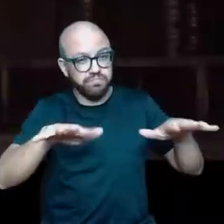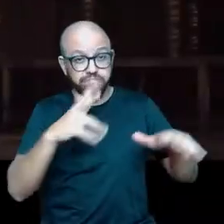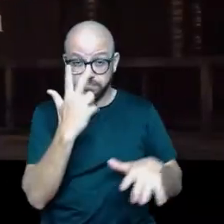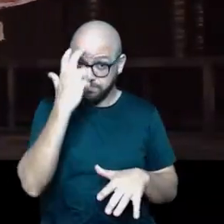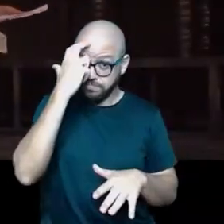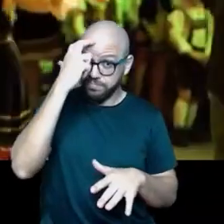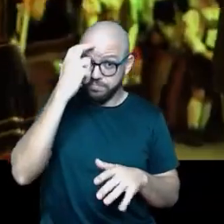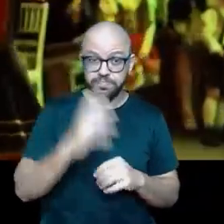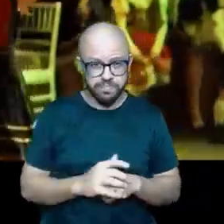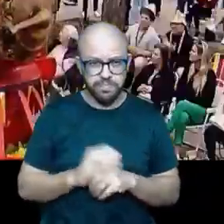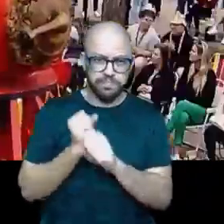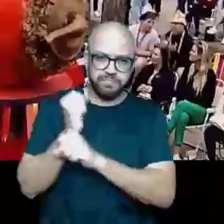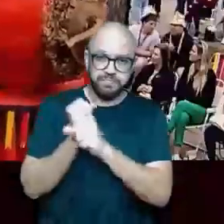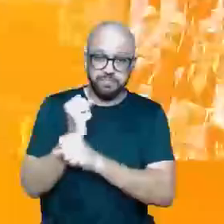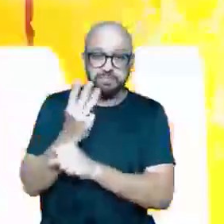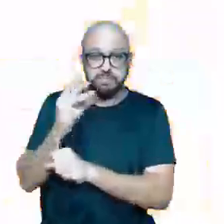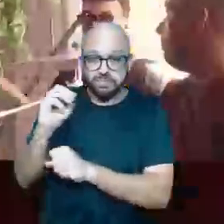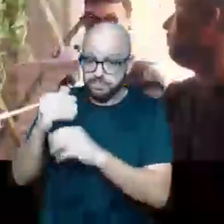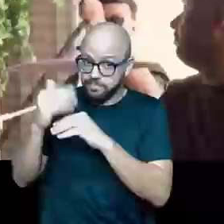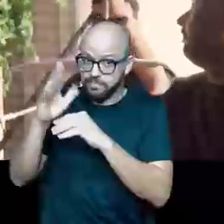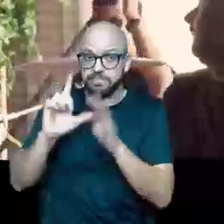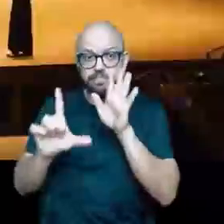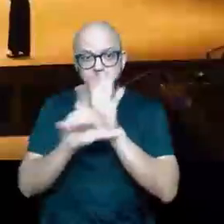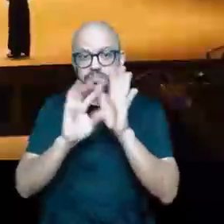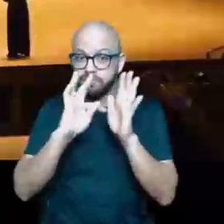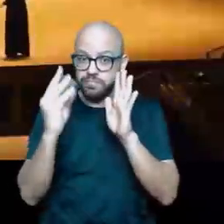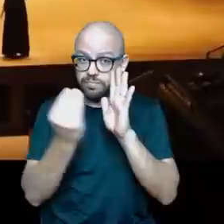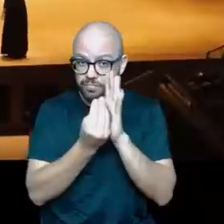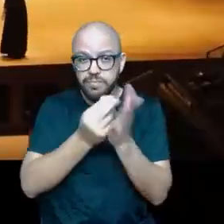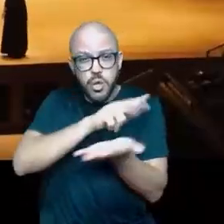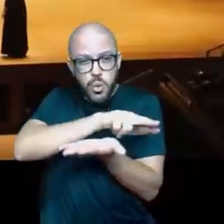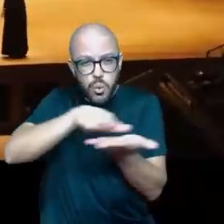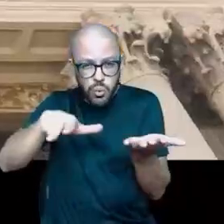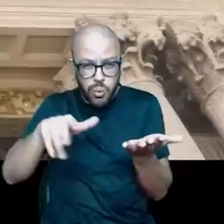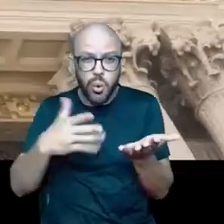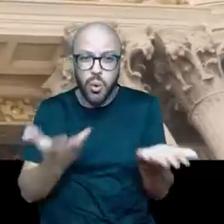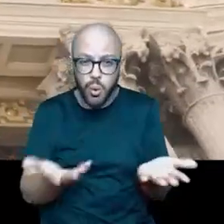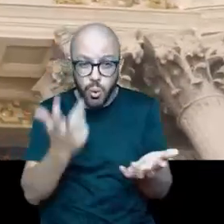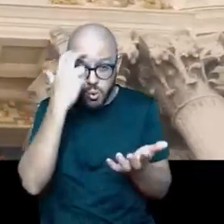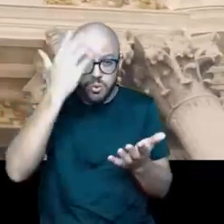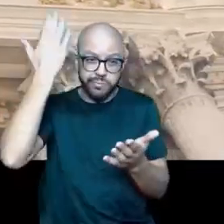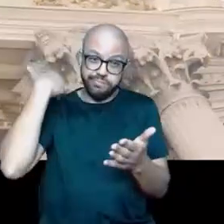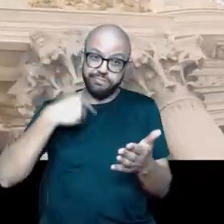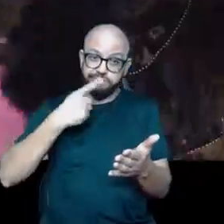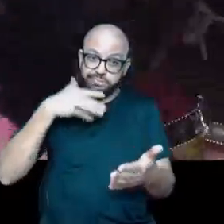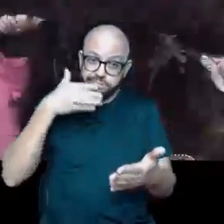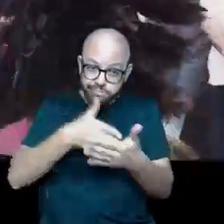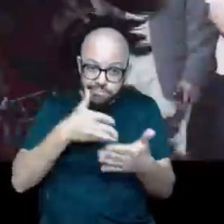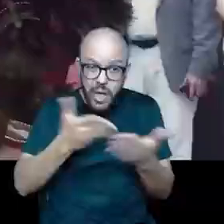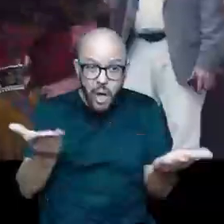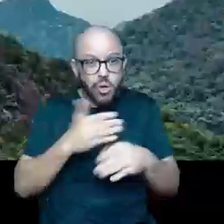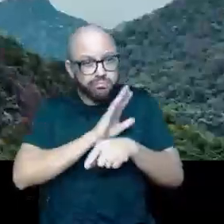produção e à difusão cultural. Ao longo de mais de 3 décadas, a Rouanet permitiu que inúmeras iniciativas culturais,